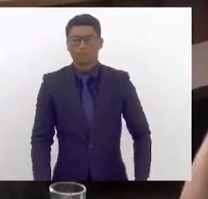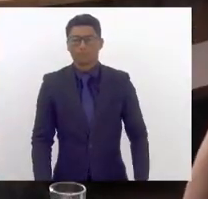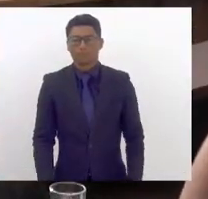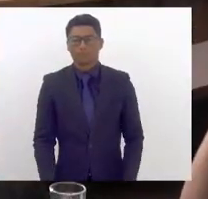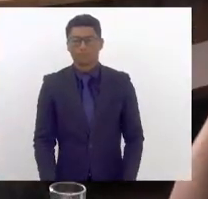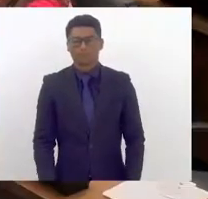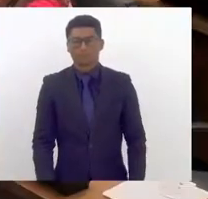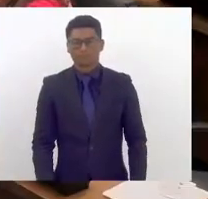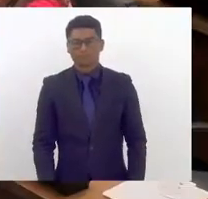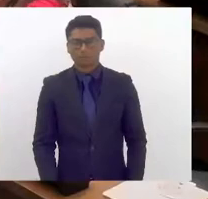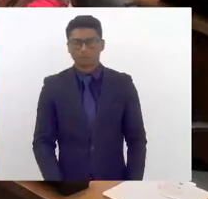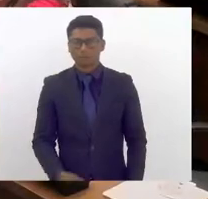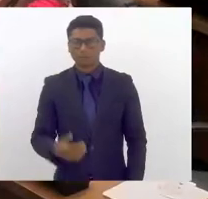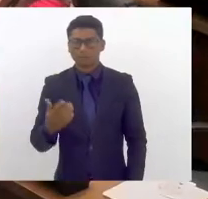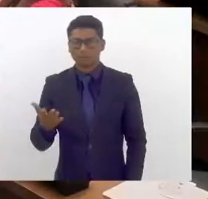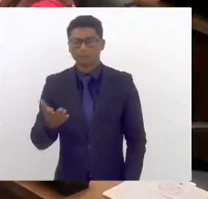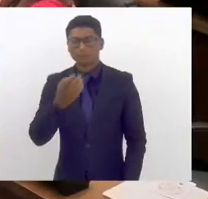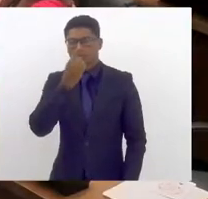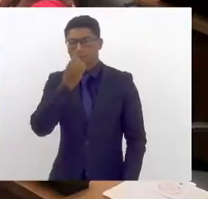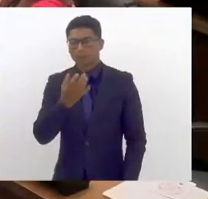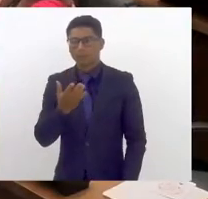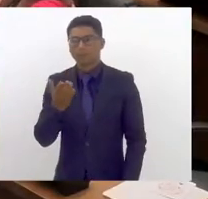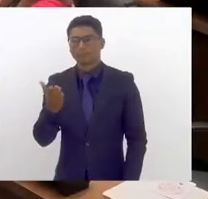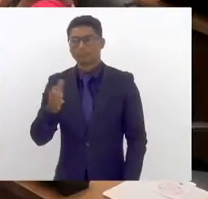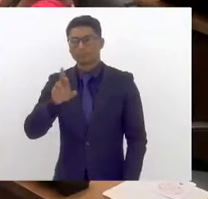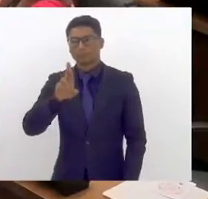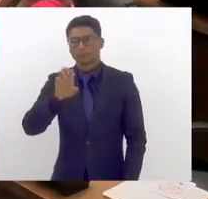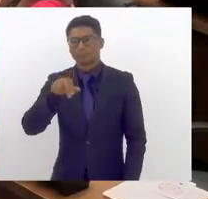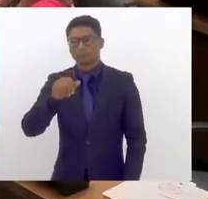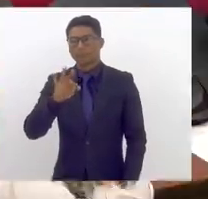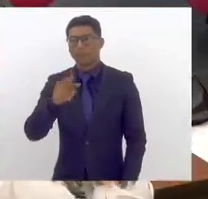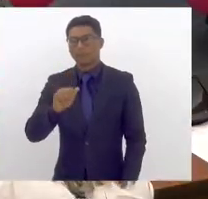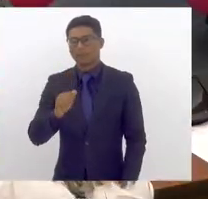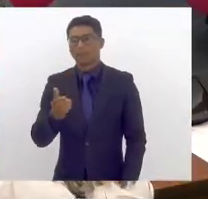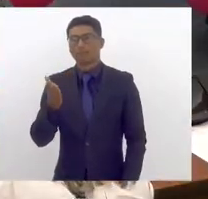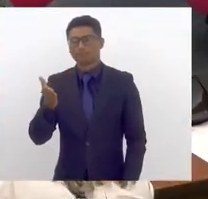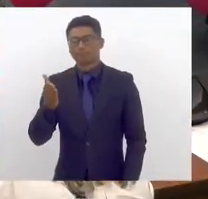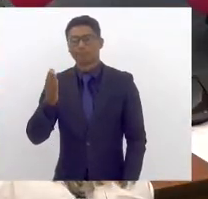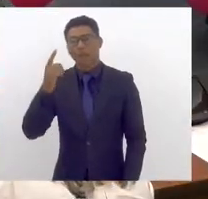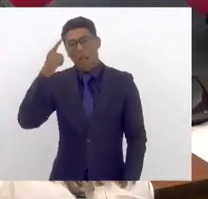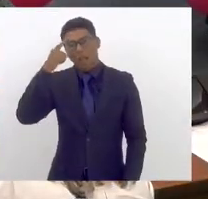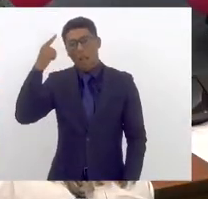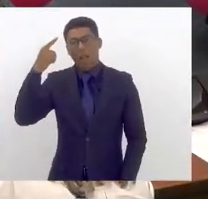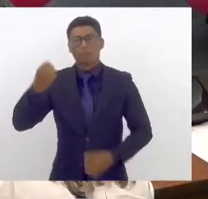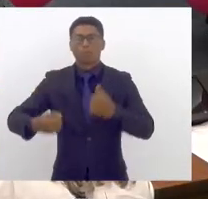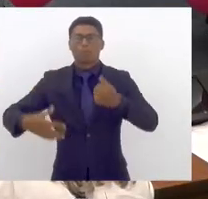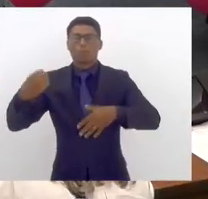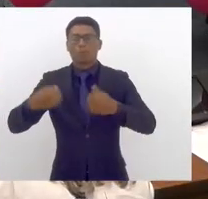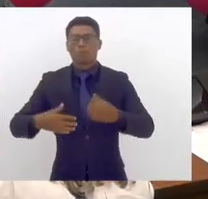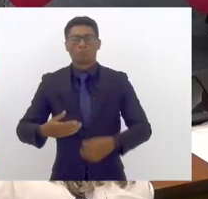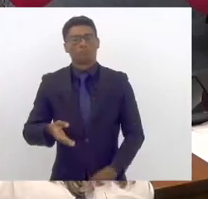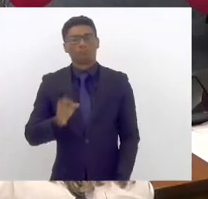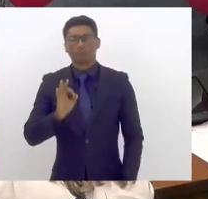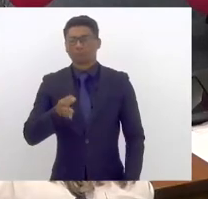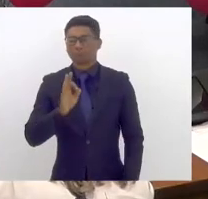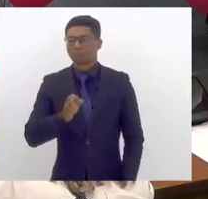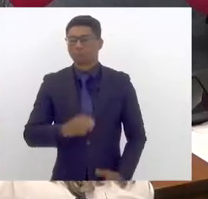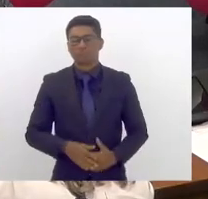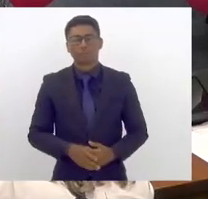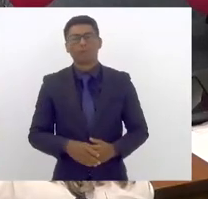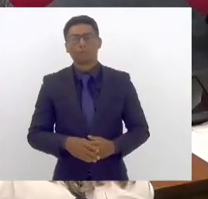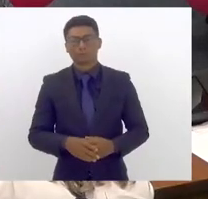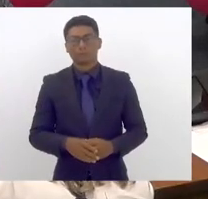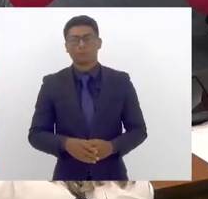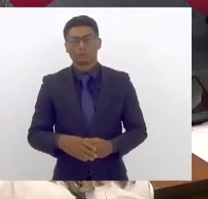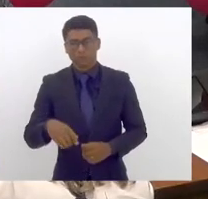muito bem Renata muito bom muito bem lembrado todas as dificuldades